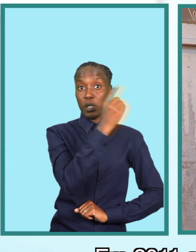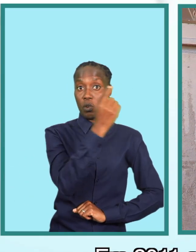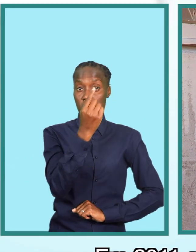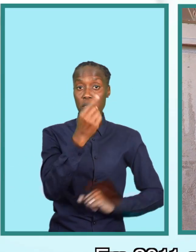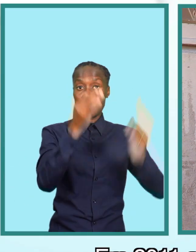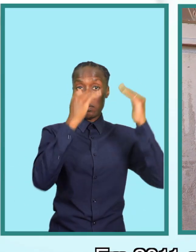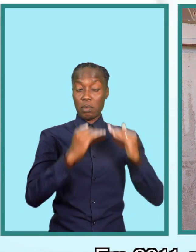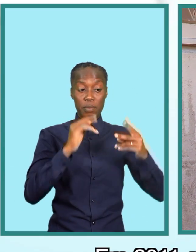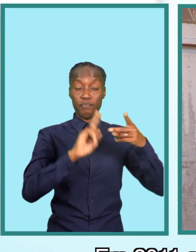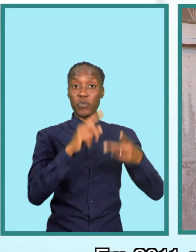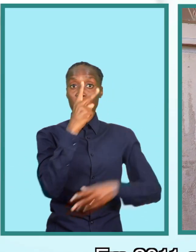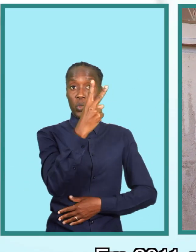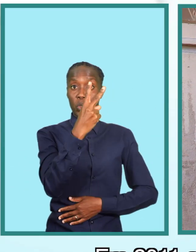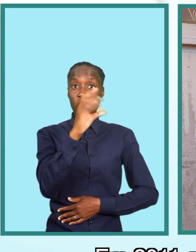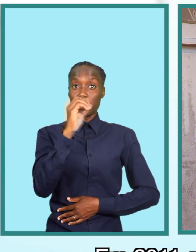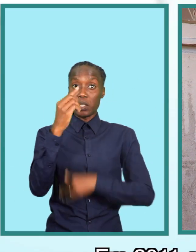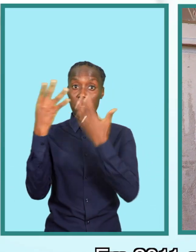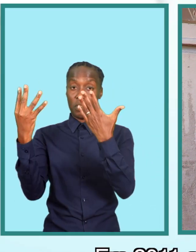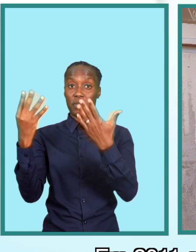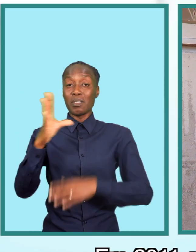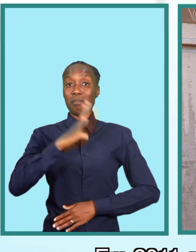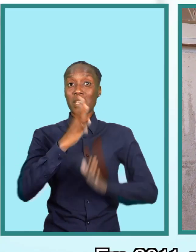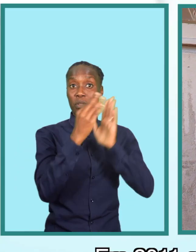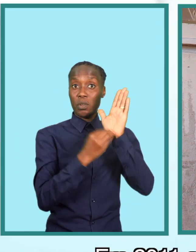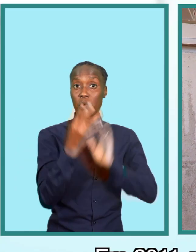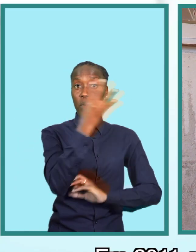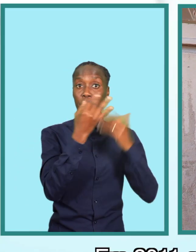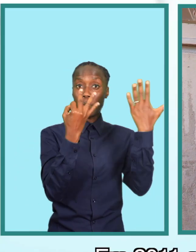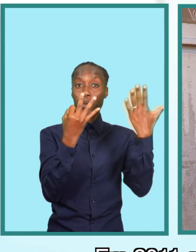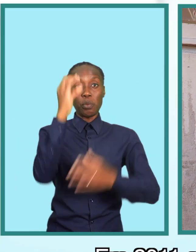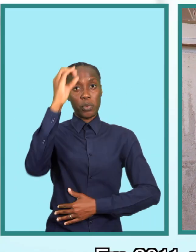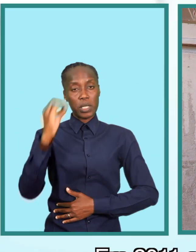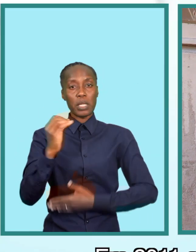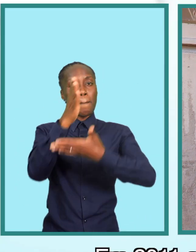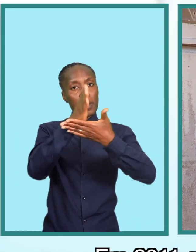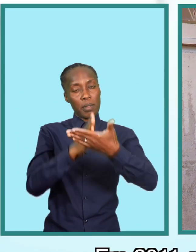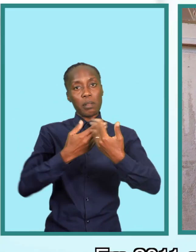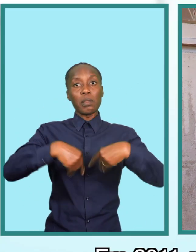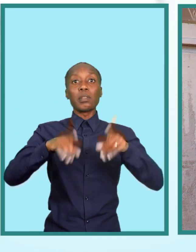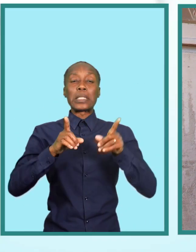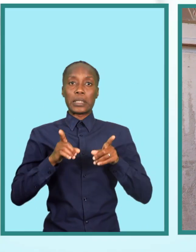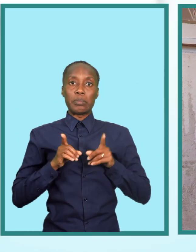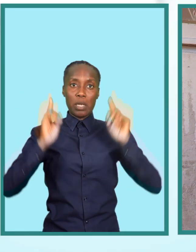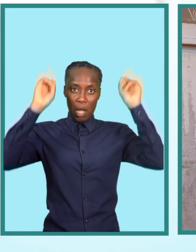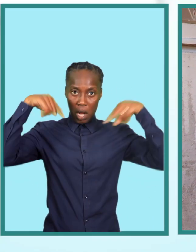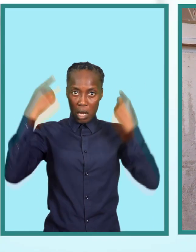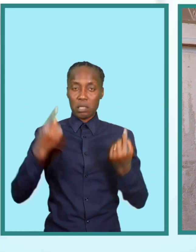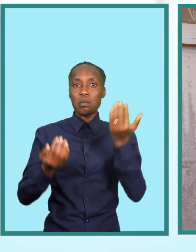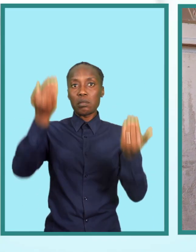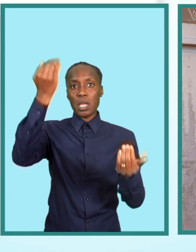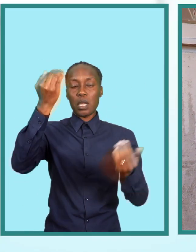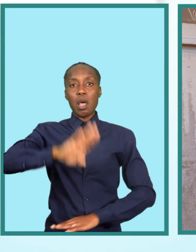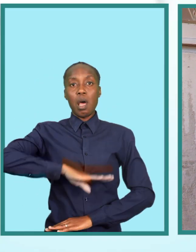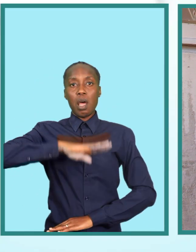até 2019, as estatísticas indicavam para 48%, ou seja, quase metade